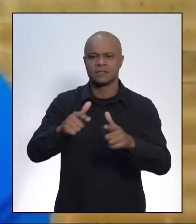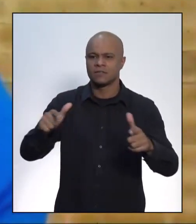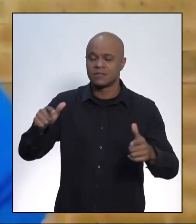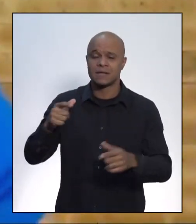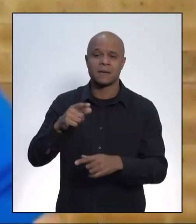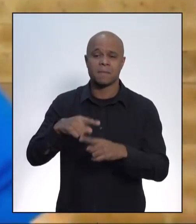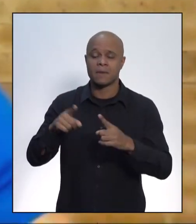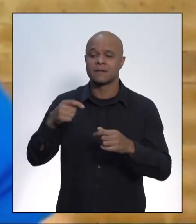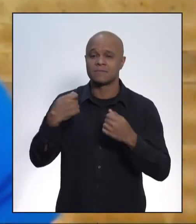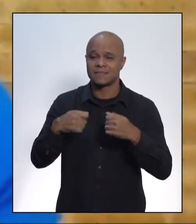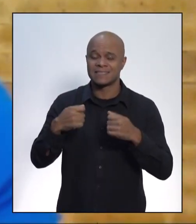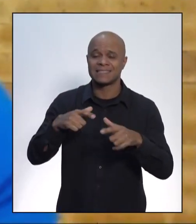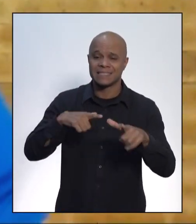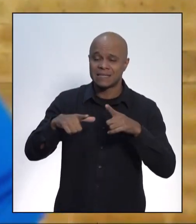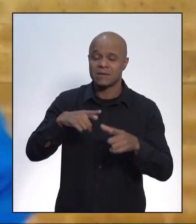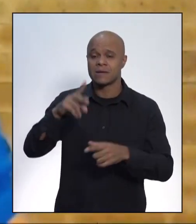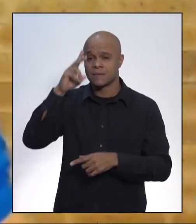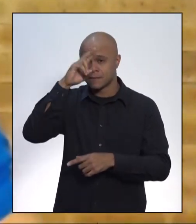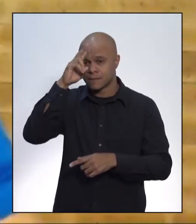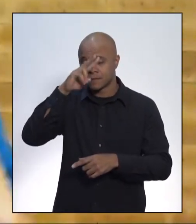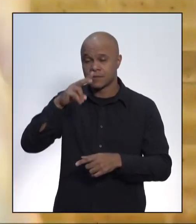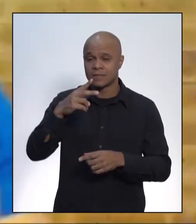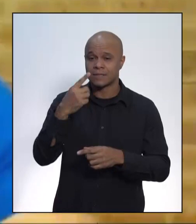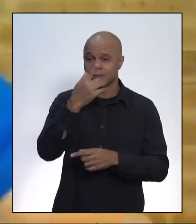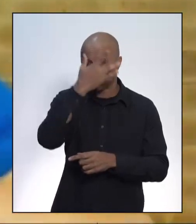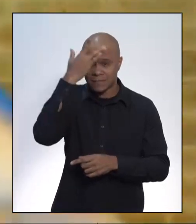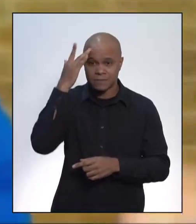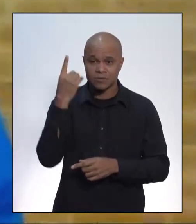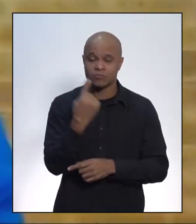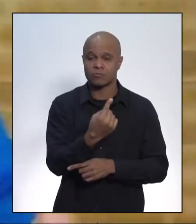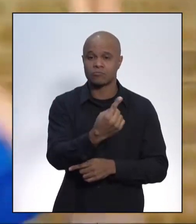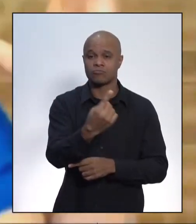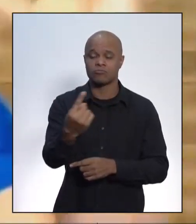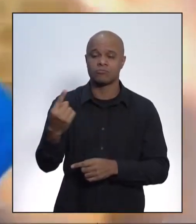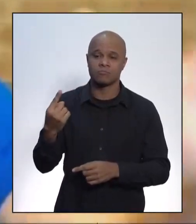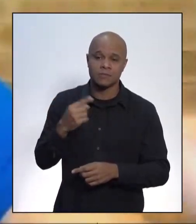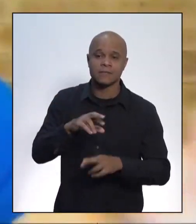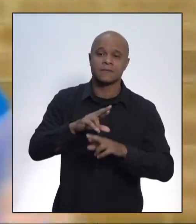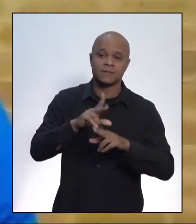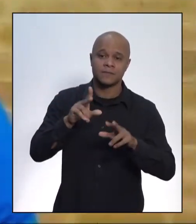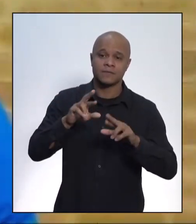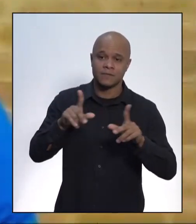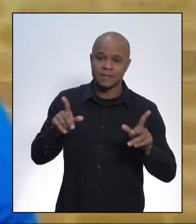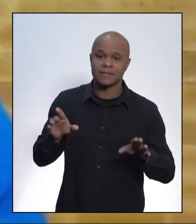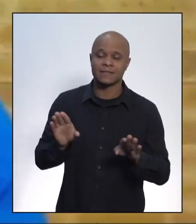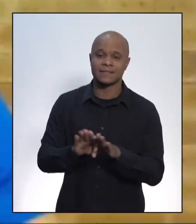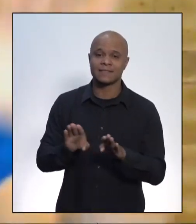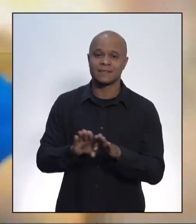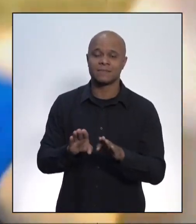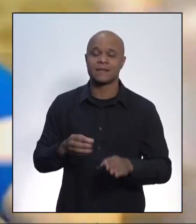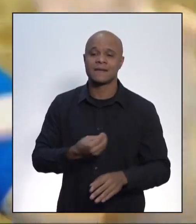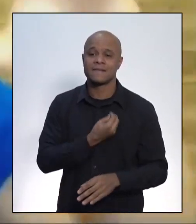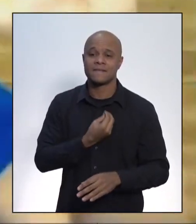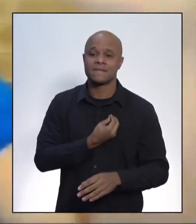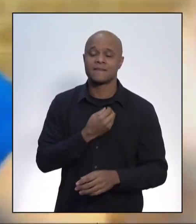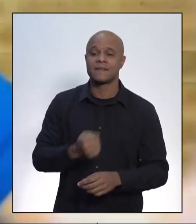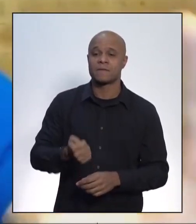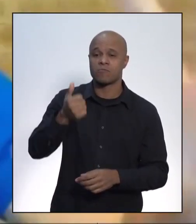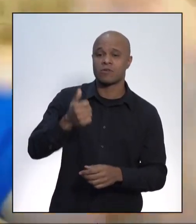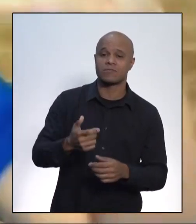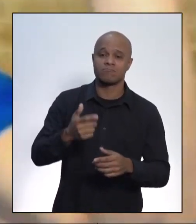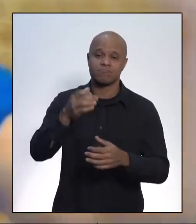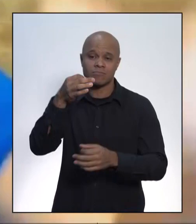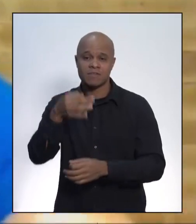vai ter sucesso. Acho que cada história é diferente. Eu acho que você tem empreendedores que têm muito sucesso, que tiveram aquela vida, meu, quase perfeita, a família